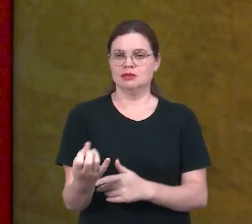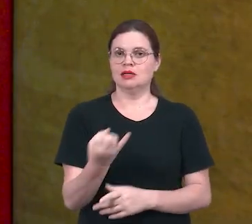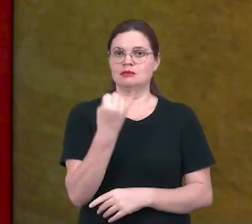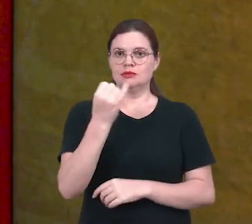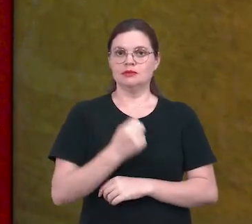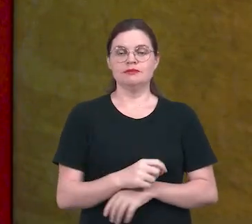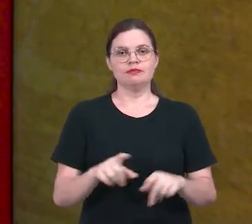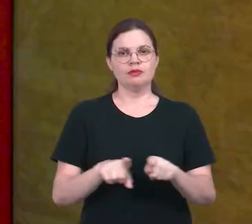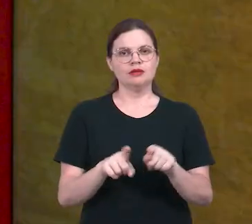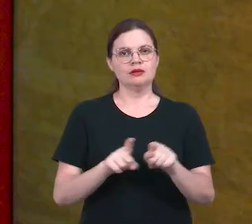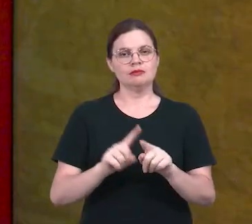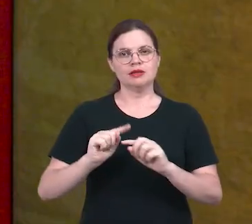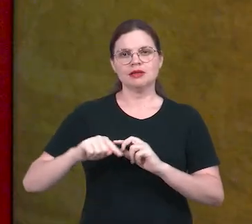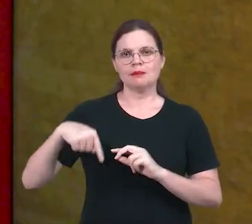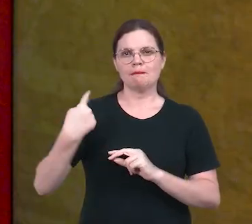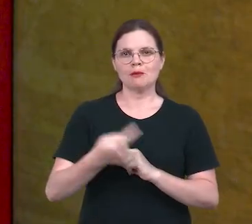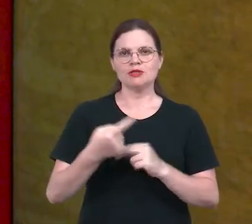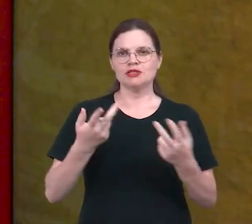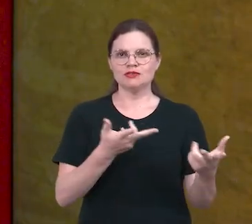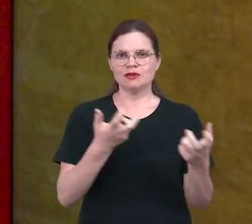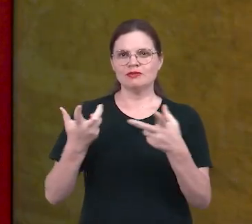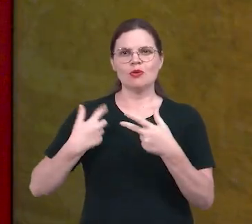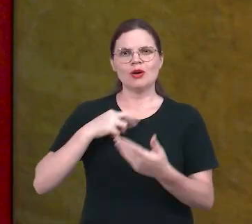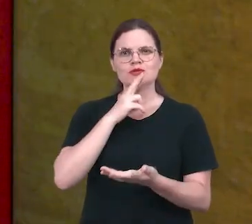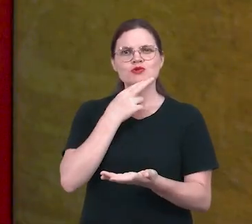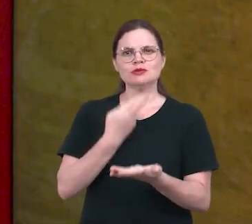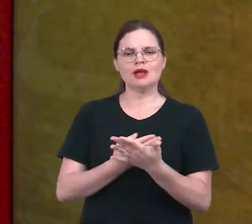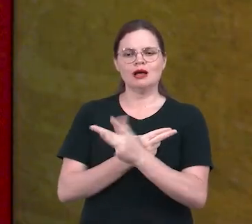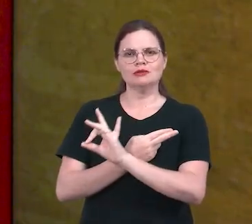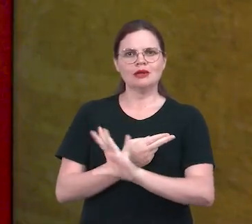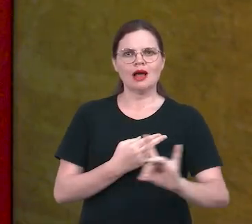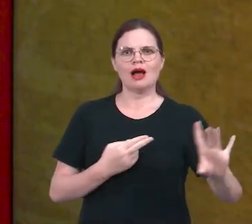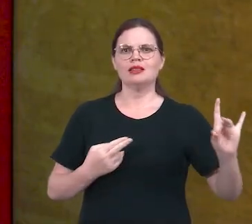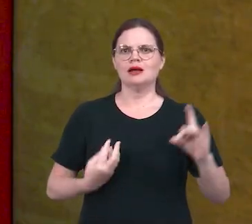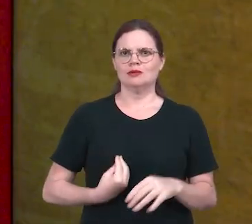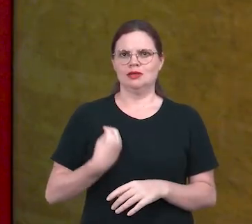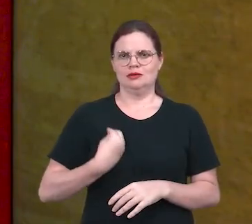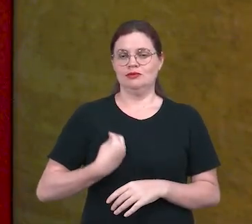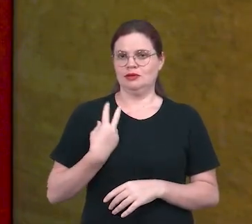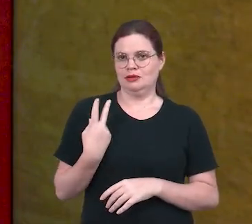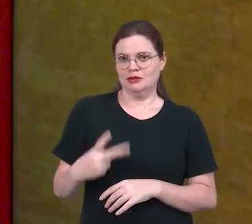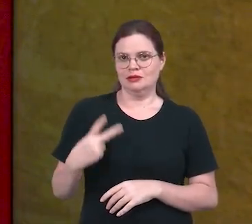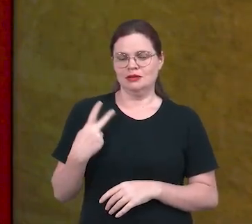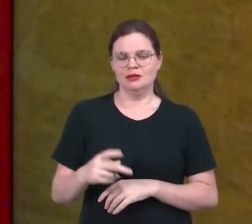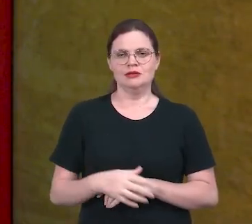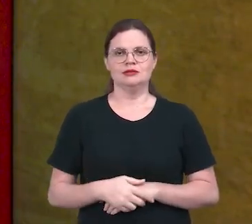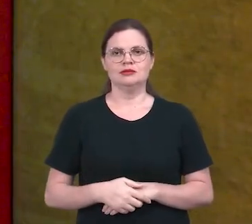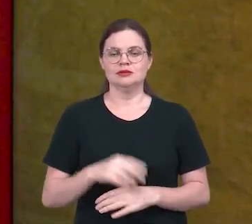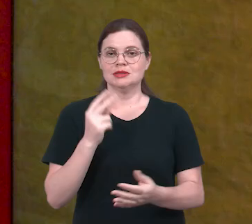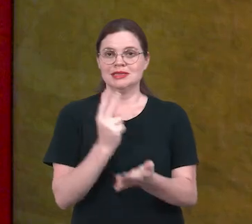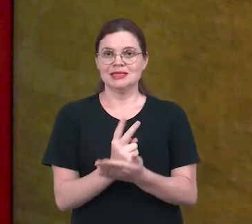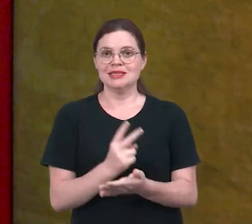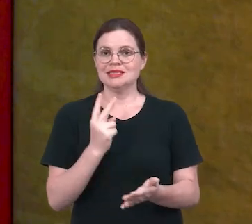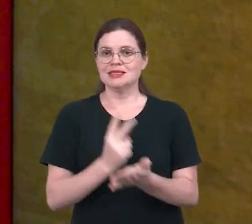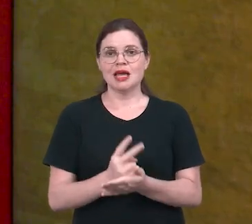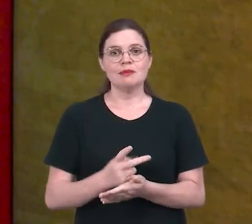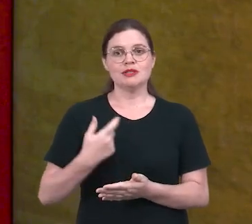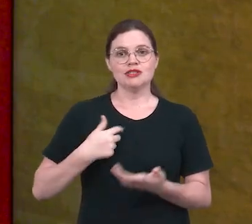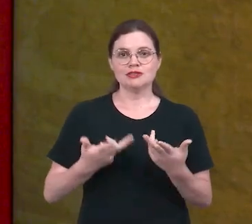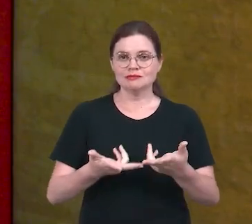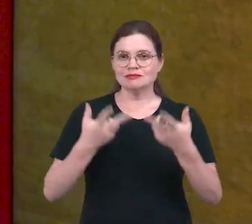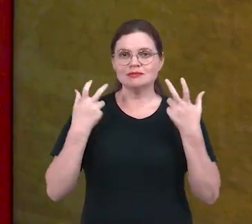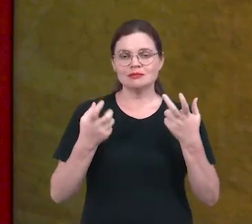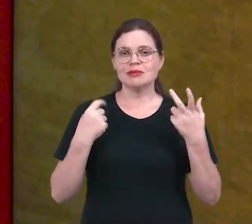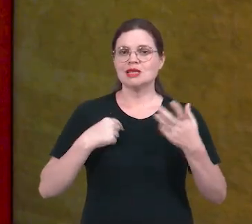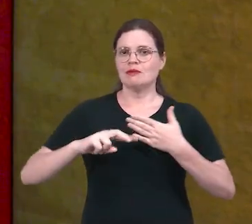as consequências disso na vida deles, né? Nós temos repetido isso constantemente sobre a